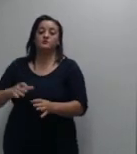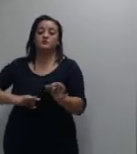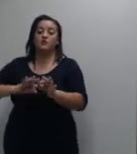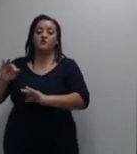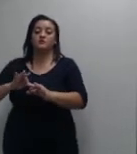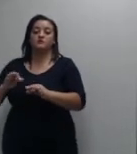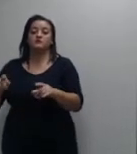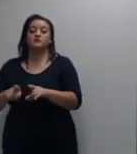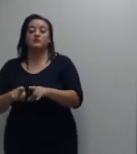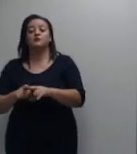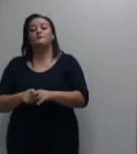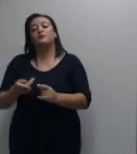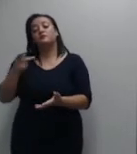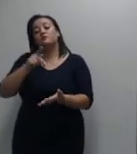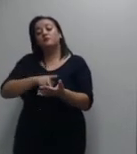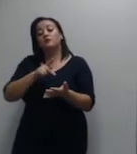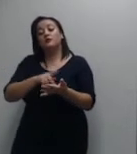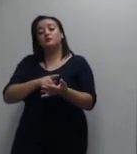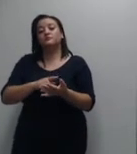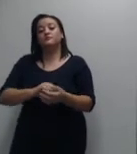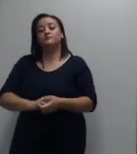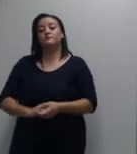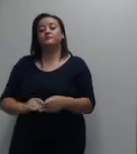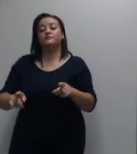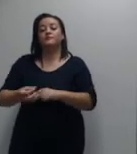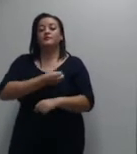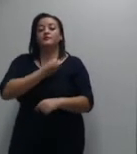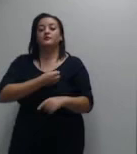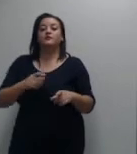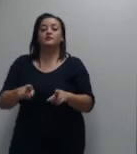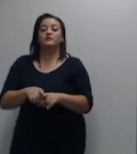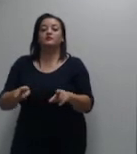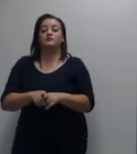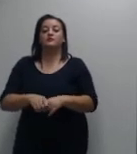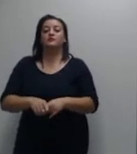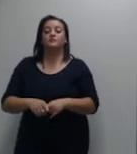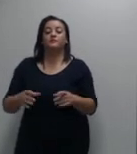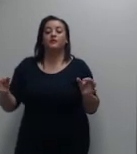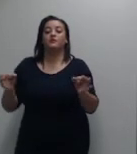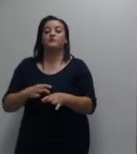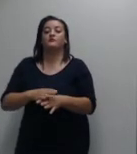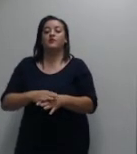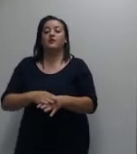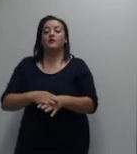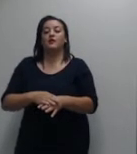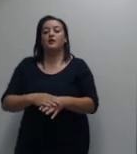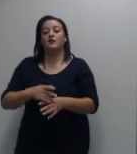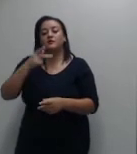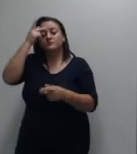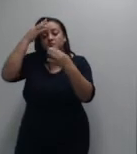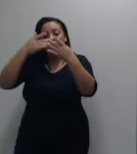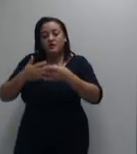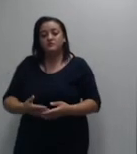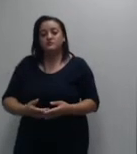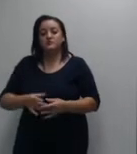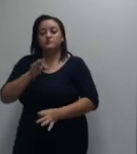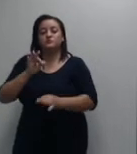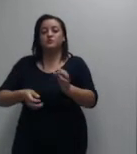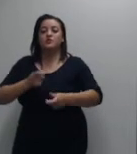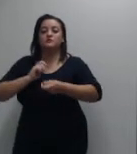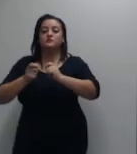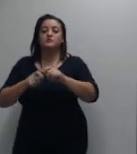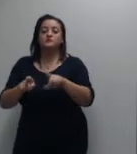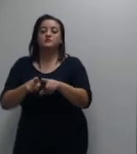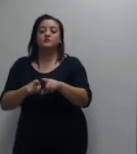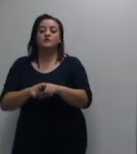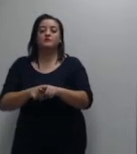de veracidade a pena de desvirtuamento Da Lógica jurídica administrativa em